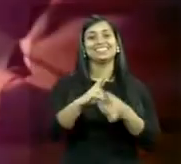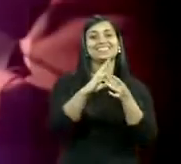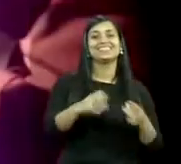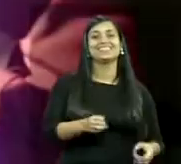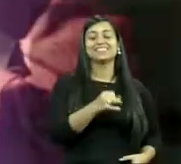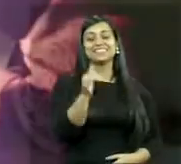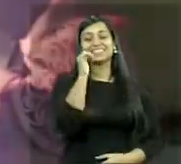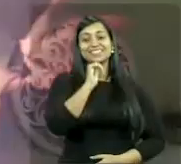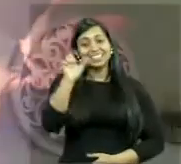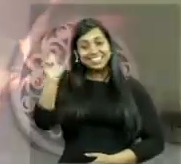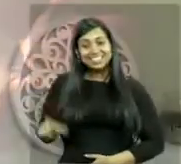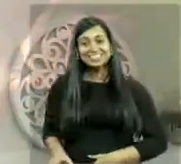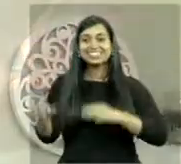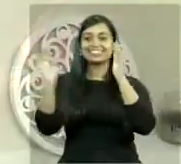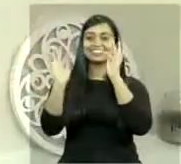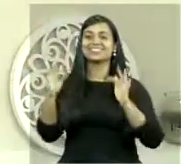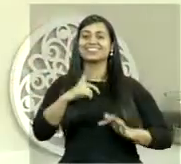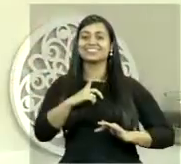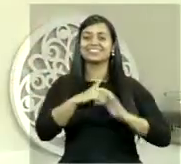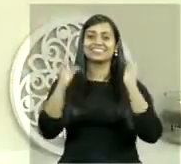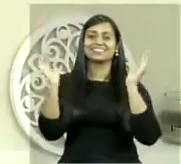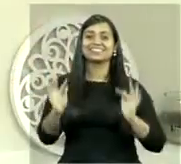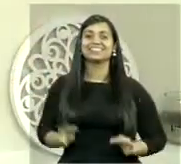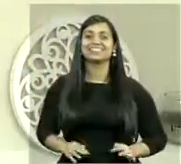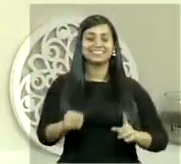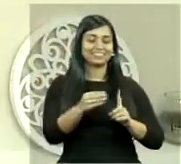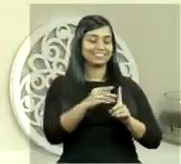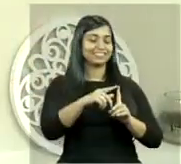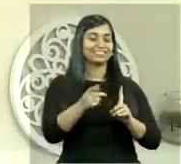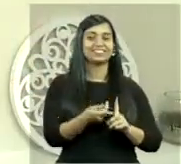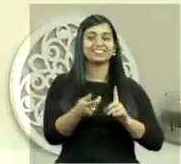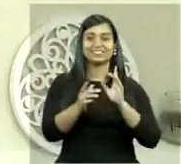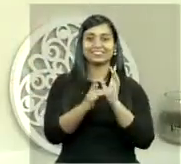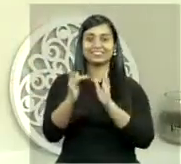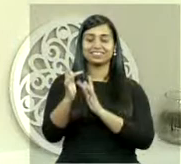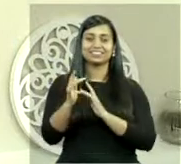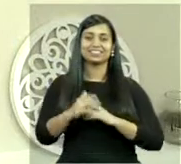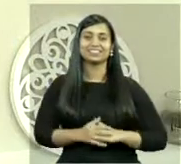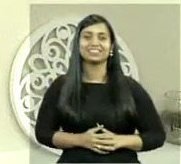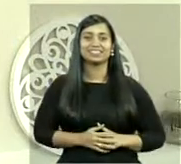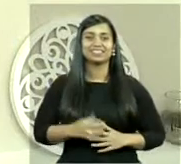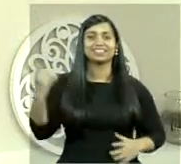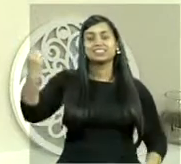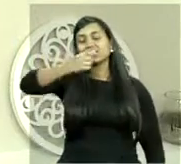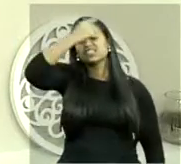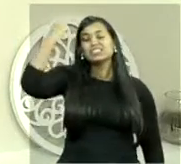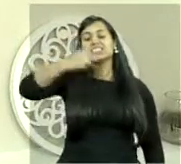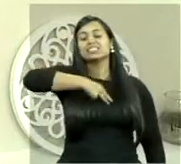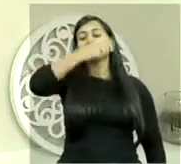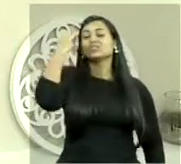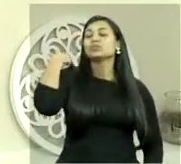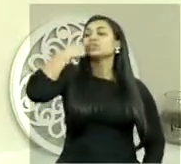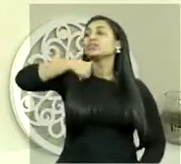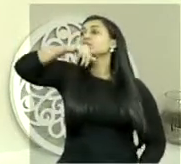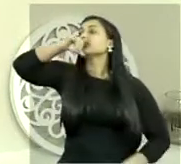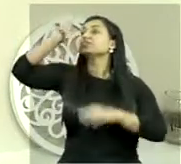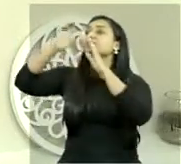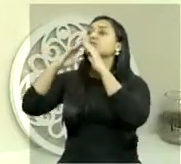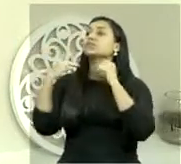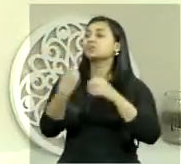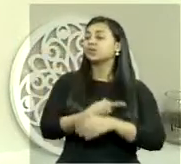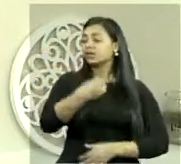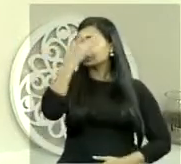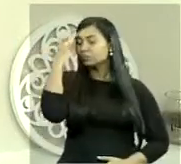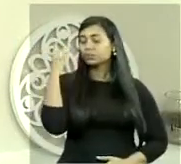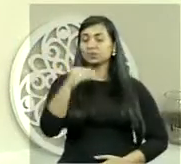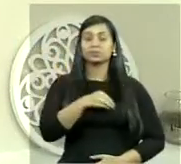graça, o Senhor é convosco. Bendita sois vós entre as mulheres e bendito é o fruto do vosso ventre, Jesus. Santa Maria, Mãe de